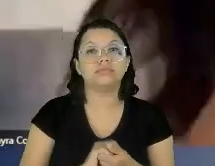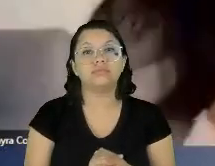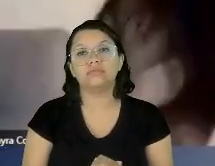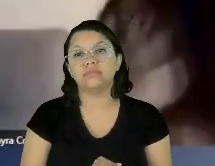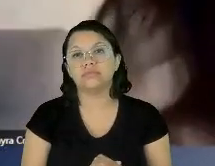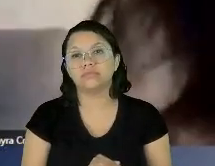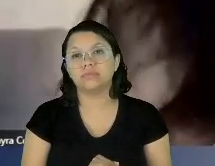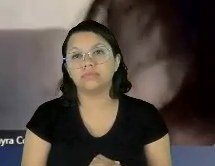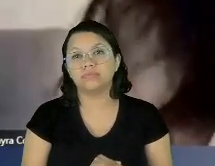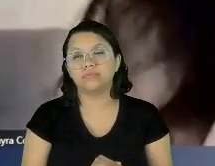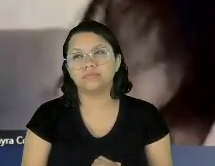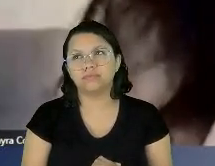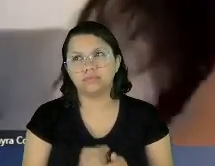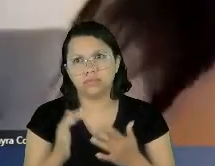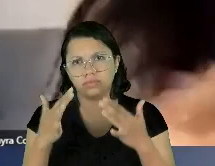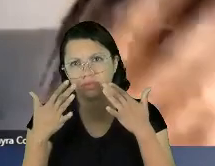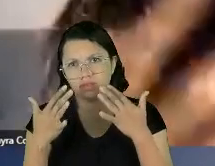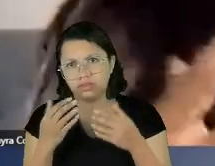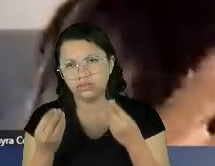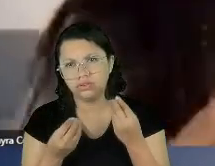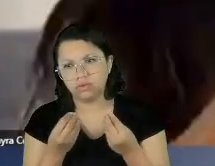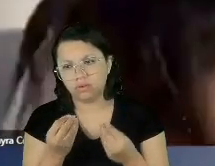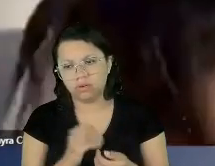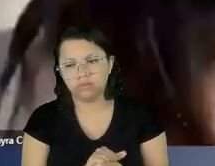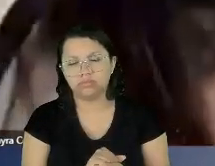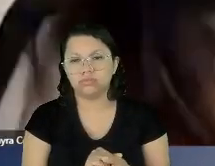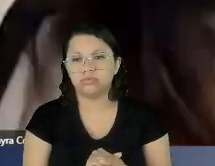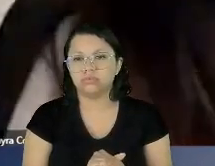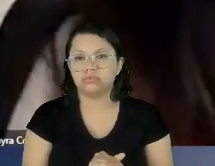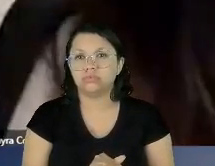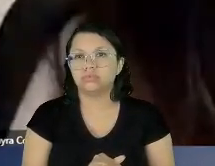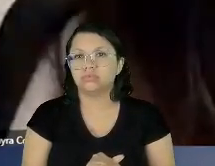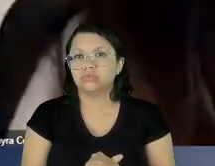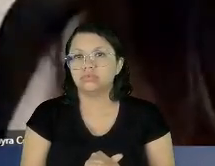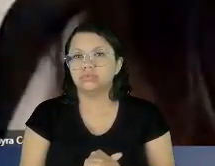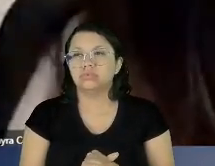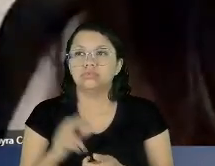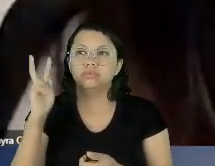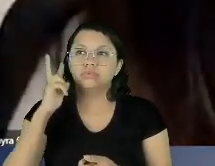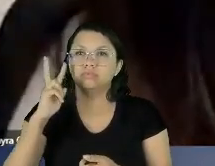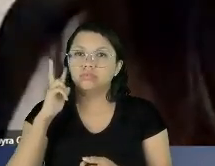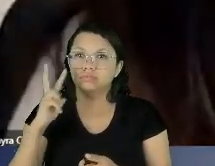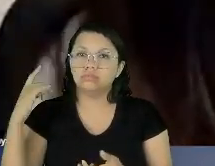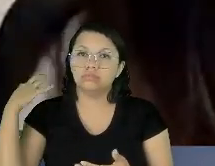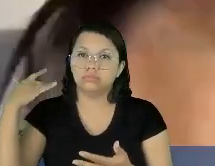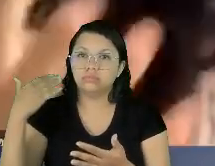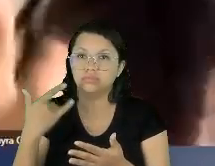maneira geral, e é muito interessante como